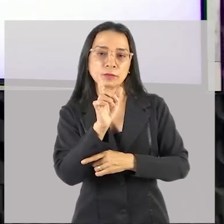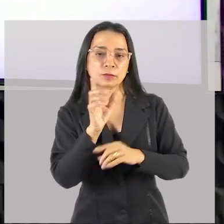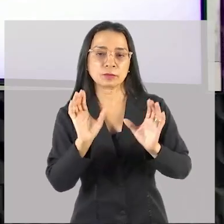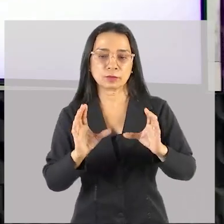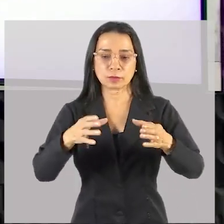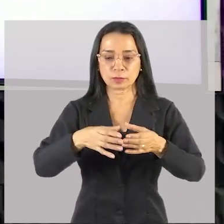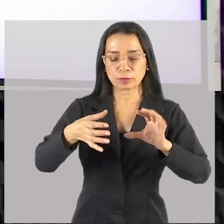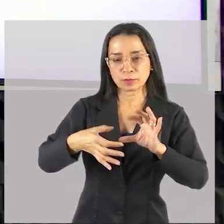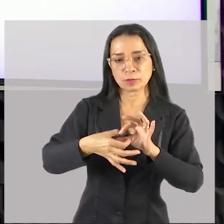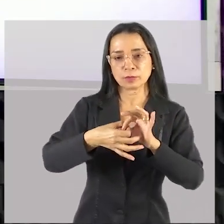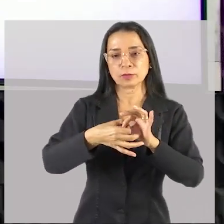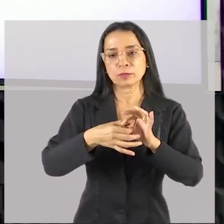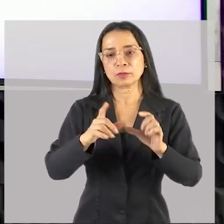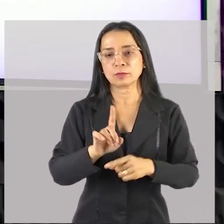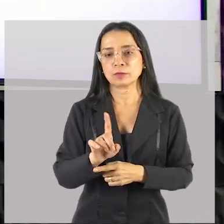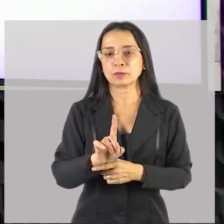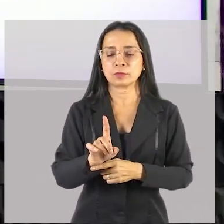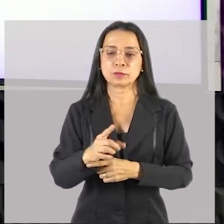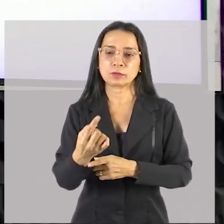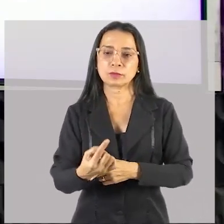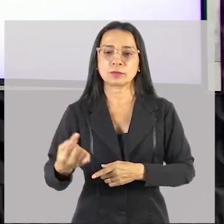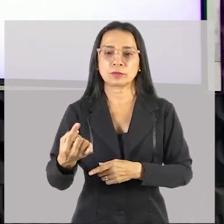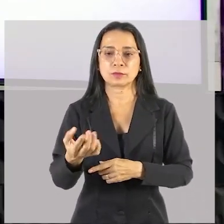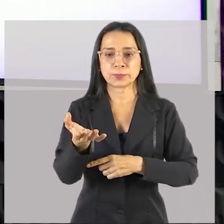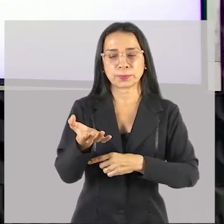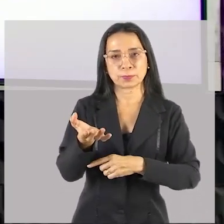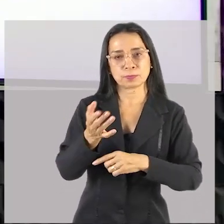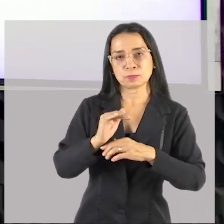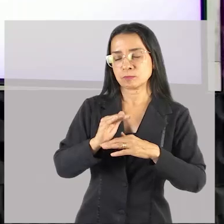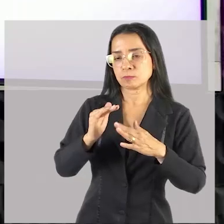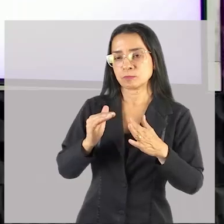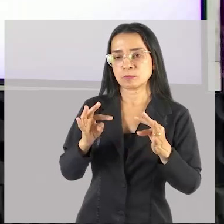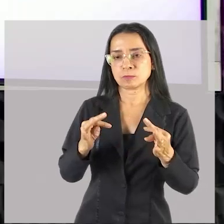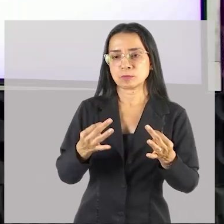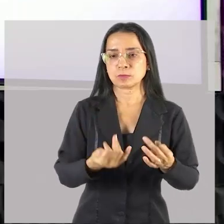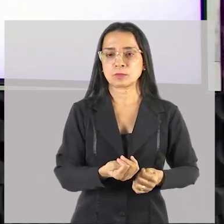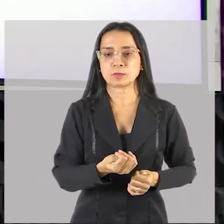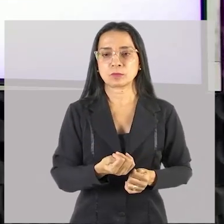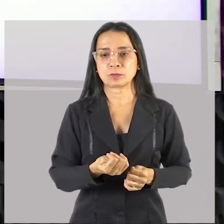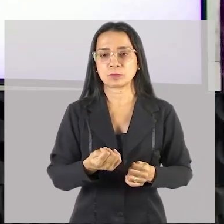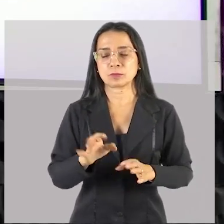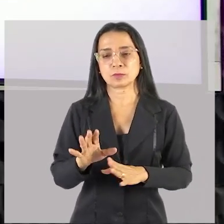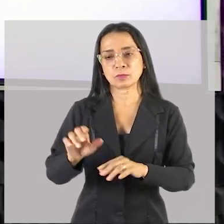homem sem lei é injusto e o respeitador da lei é justo.